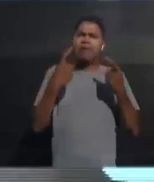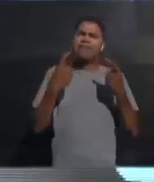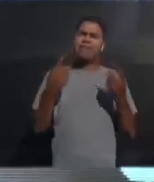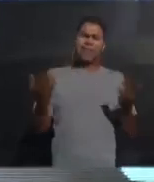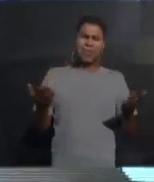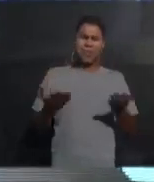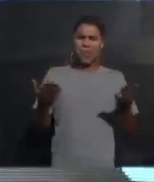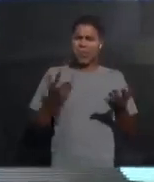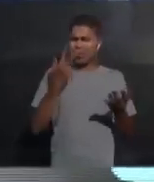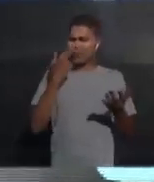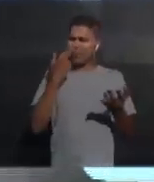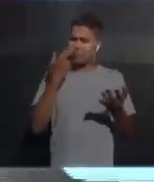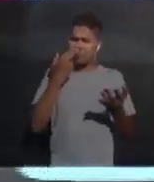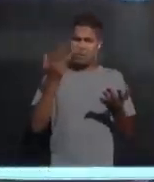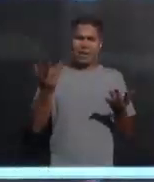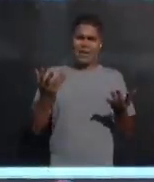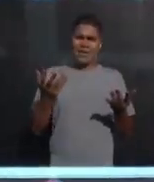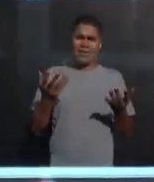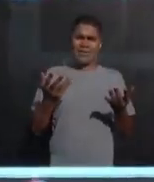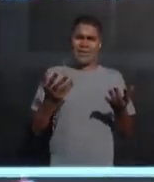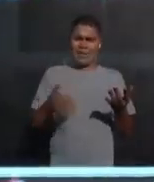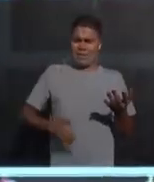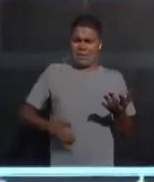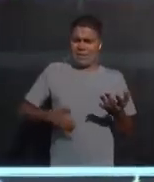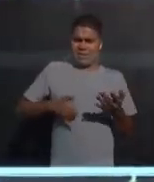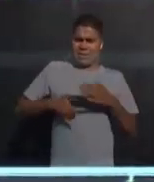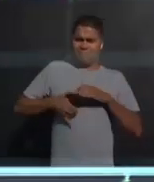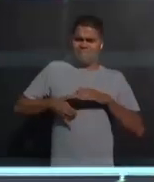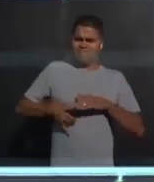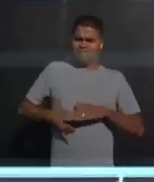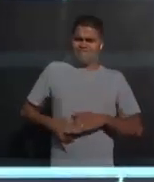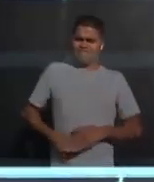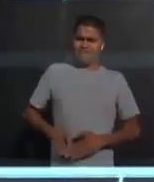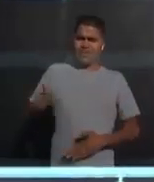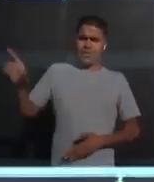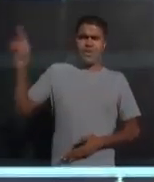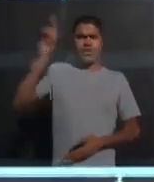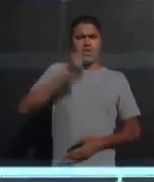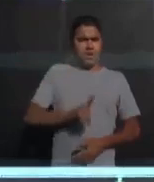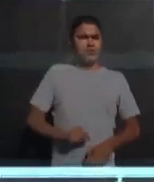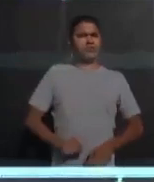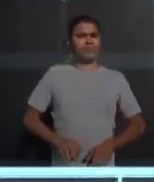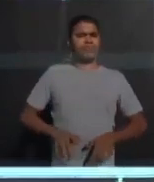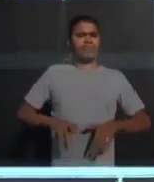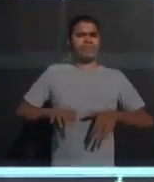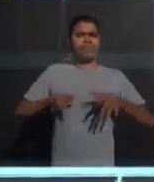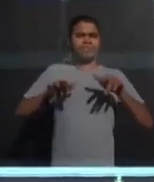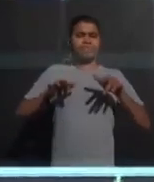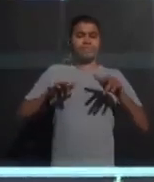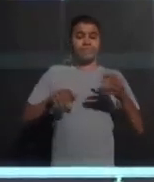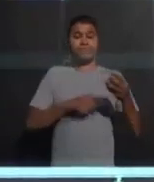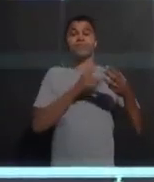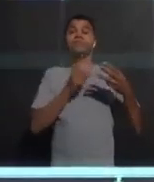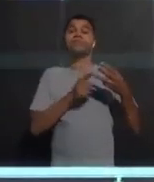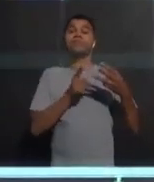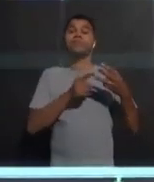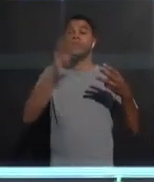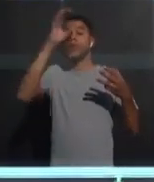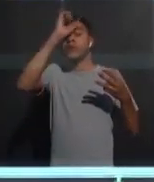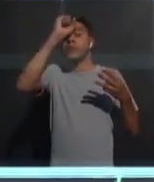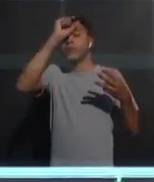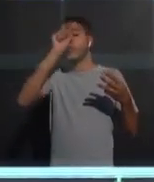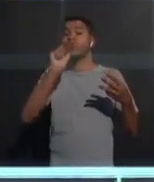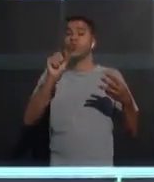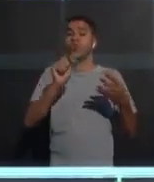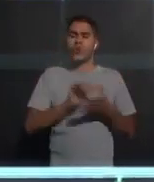hoje si mesmo e se encha do amor de jesus ea terceira coisa que aprendemos quando jesus disse olhar para os lírios do campo